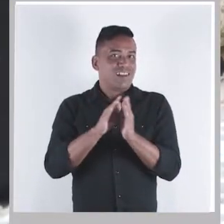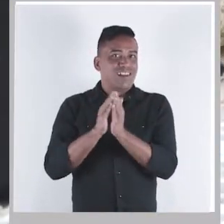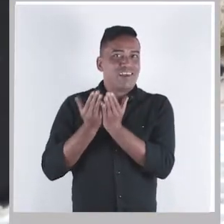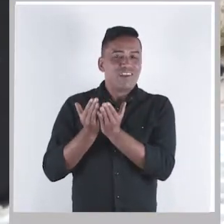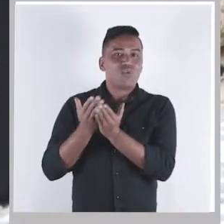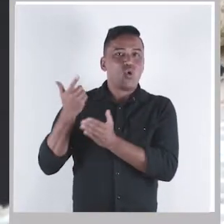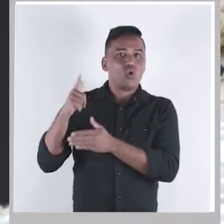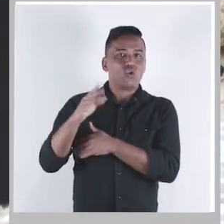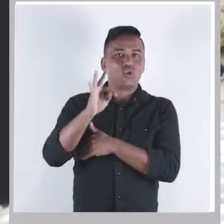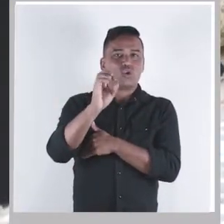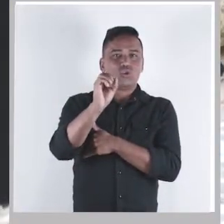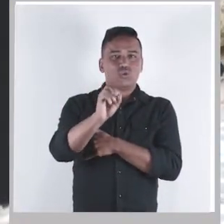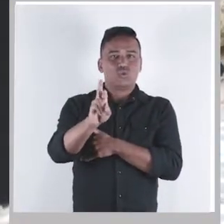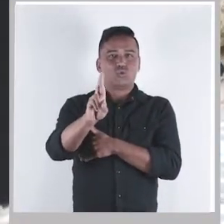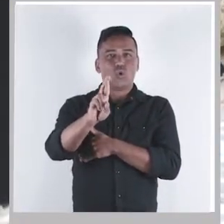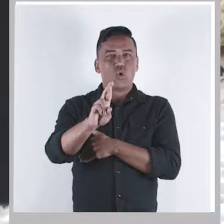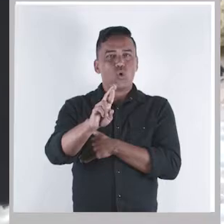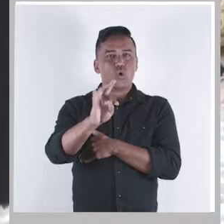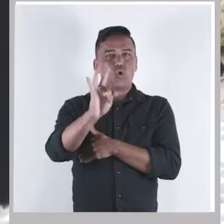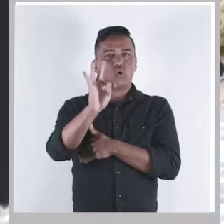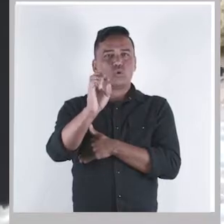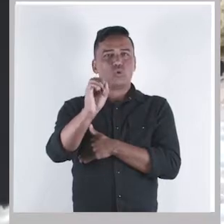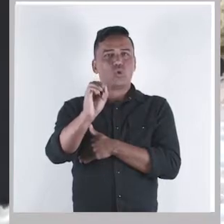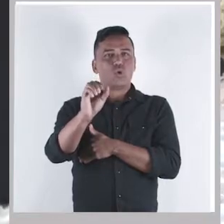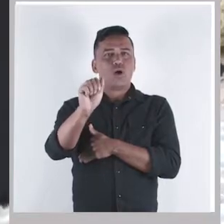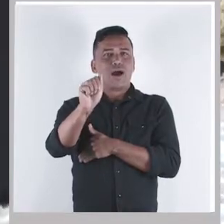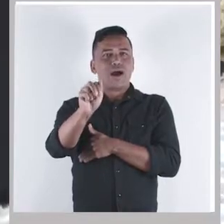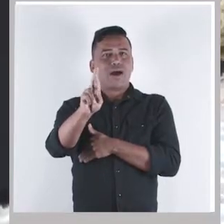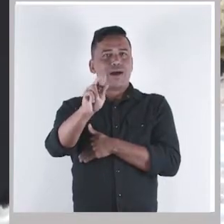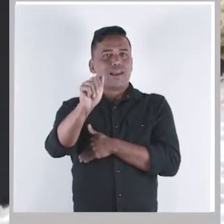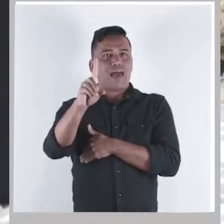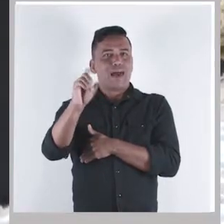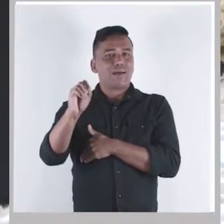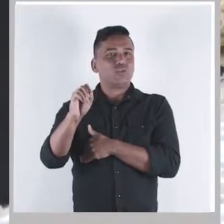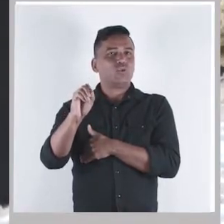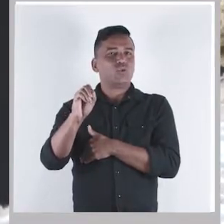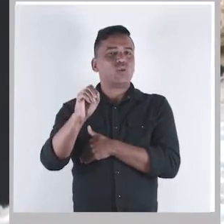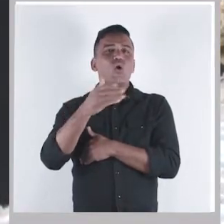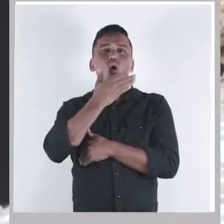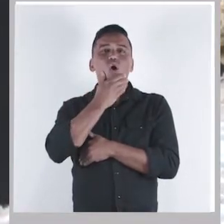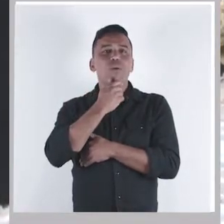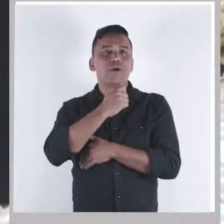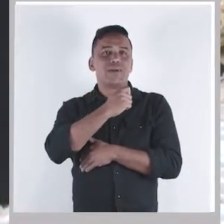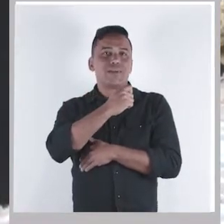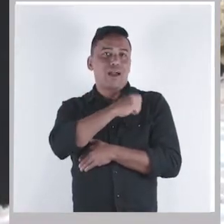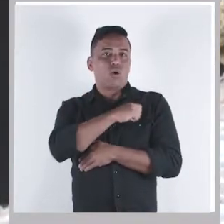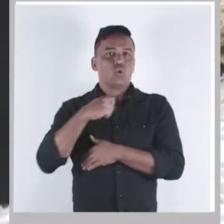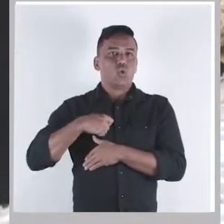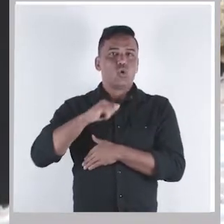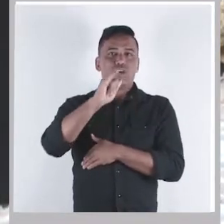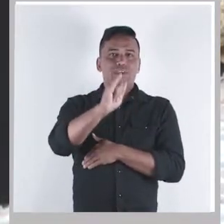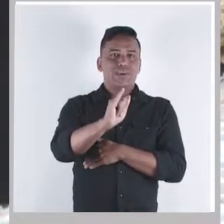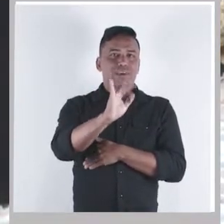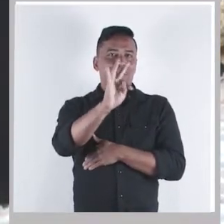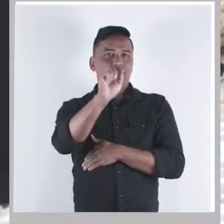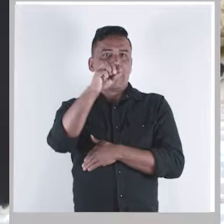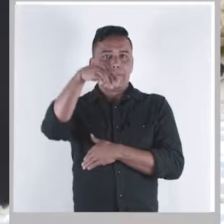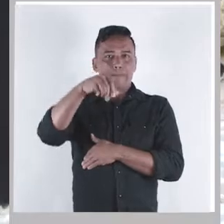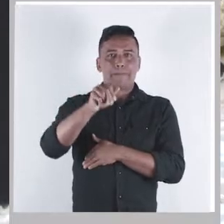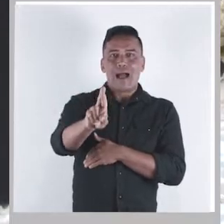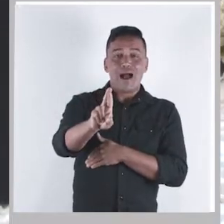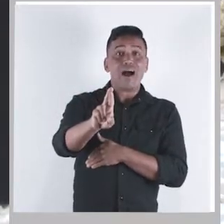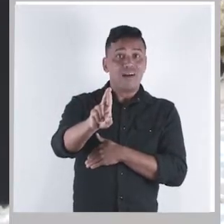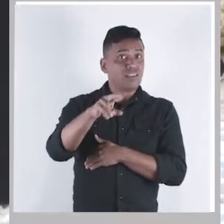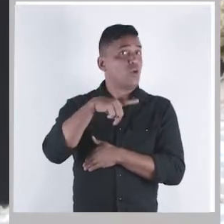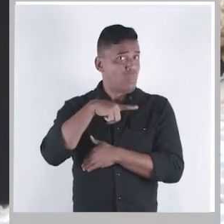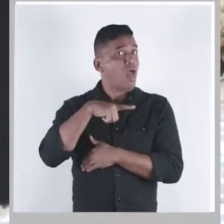assim, eu penso que a gente deu alguns passos, sabe? Mas eu acho que tem um caminho